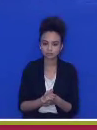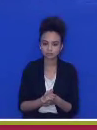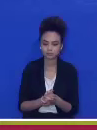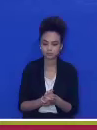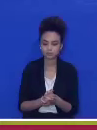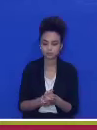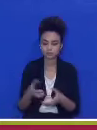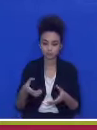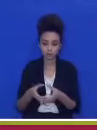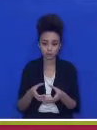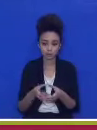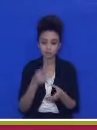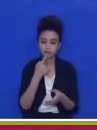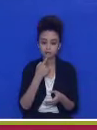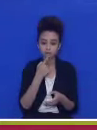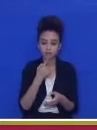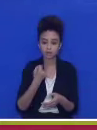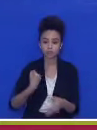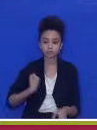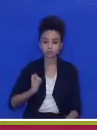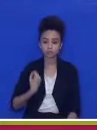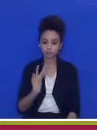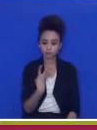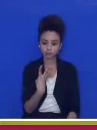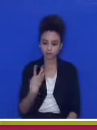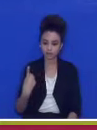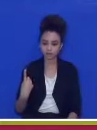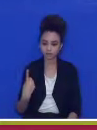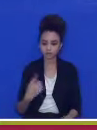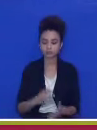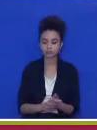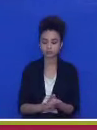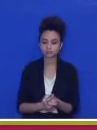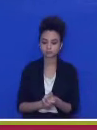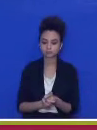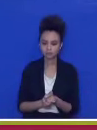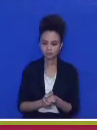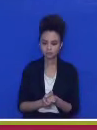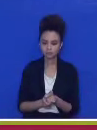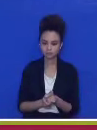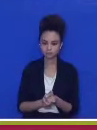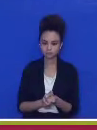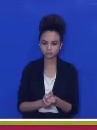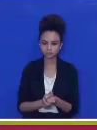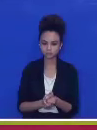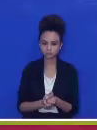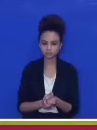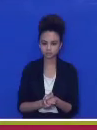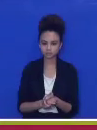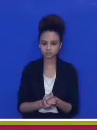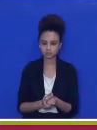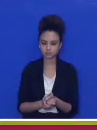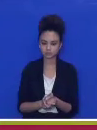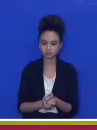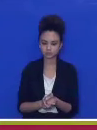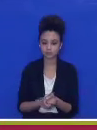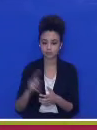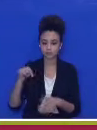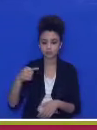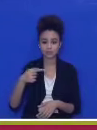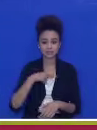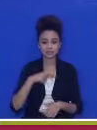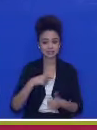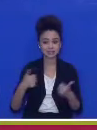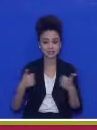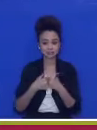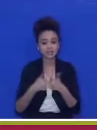Vamos seguir sorteando, bola vermelha número 41. Vermelha 41. Na sequência tem